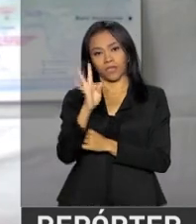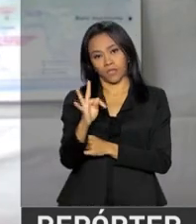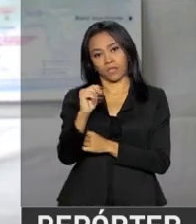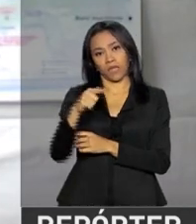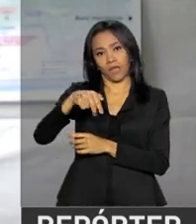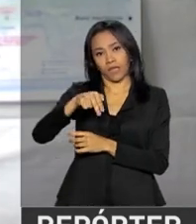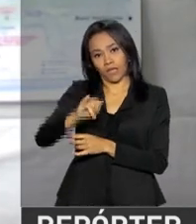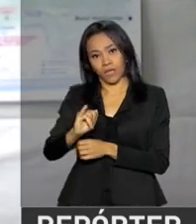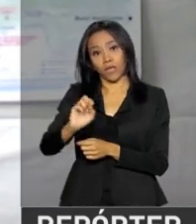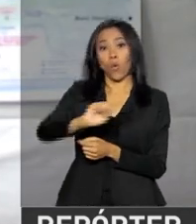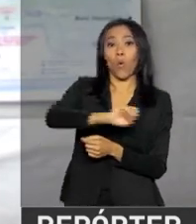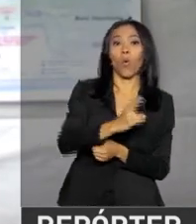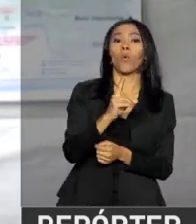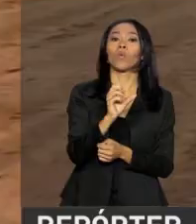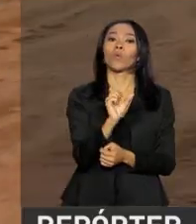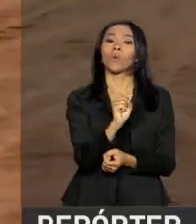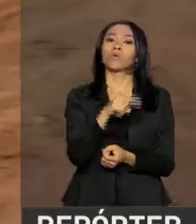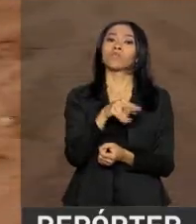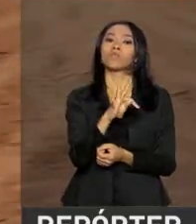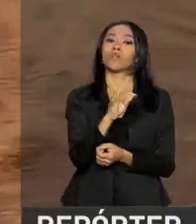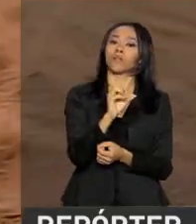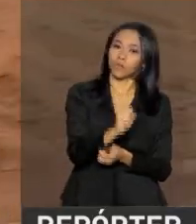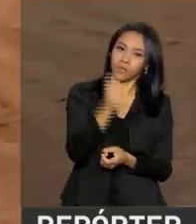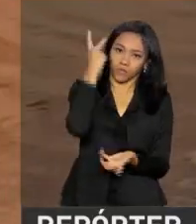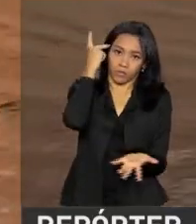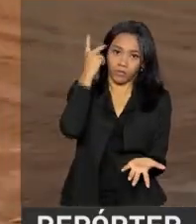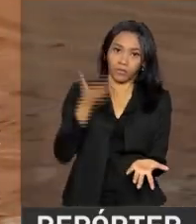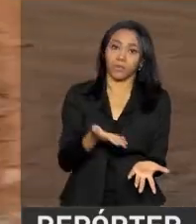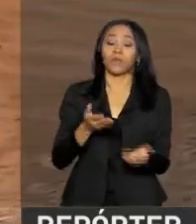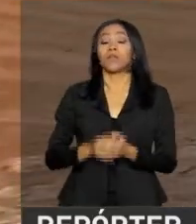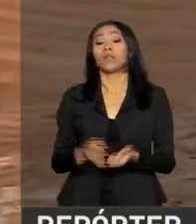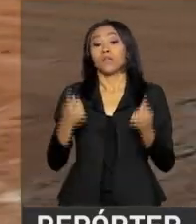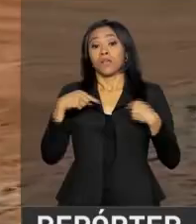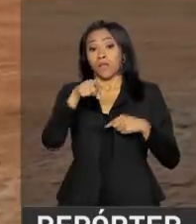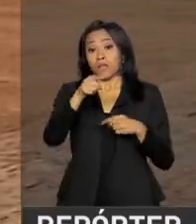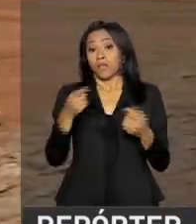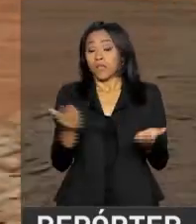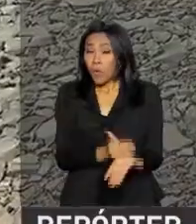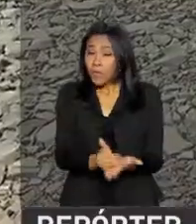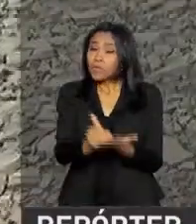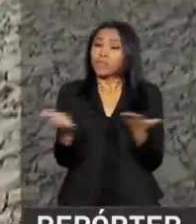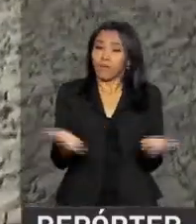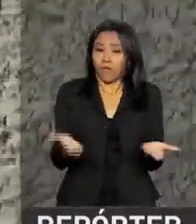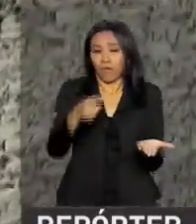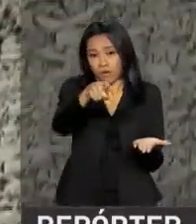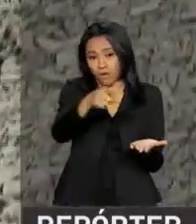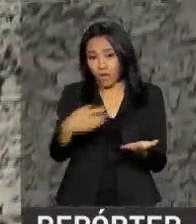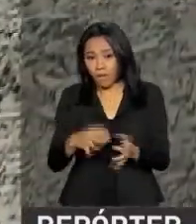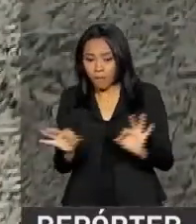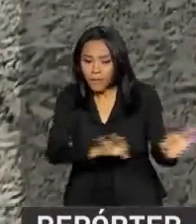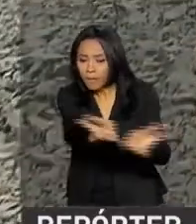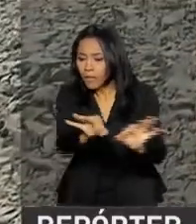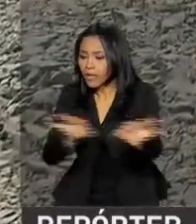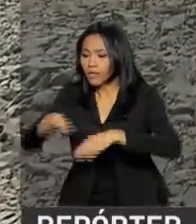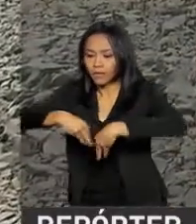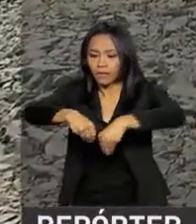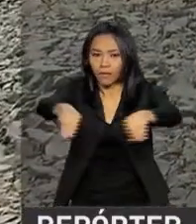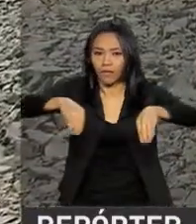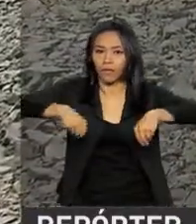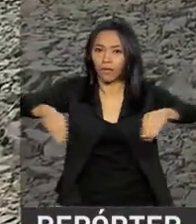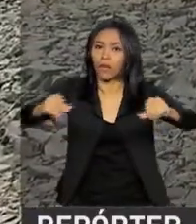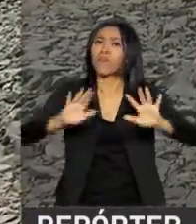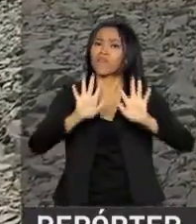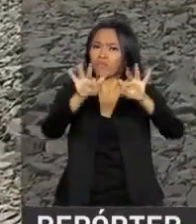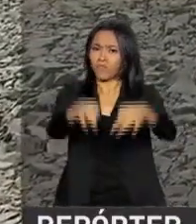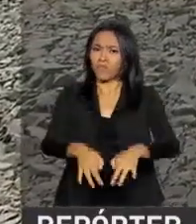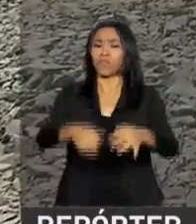há a necessidade deles a obra ainda está na fase a terraplenagem a previsão é que esteja concluída no fim do primeiro